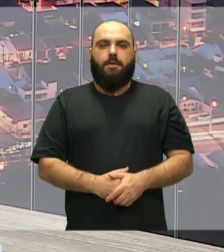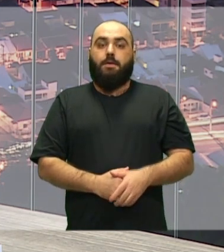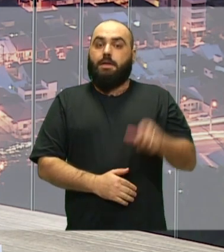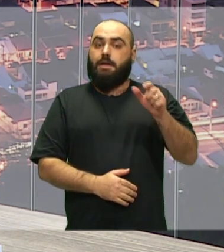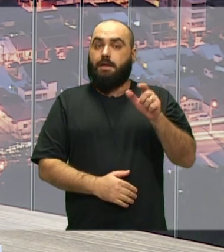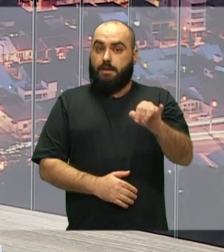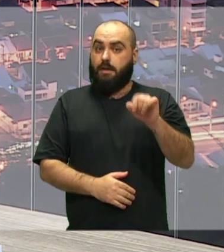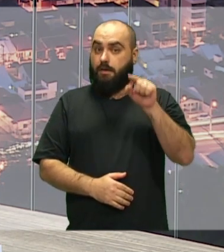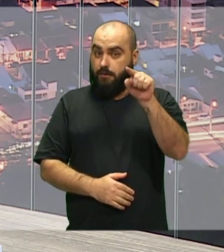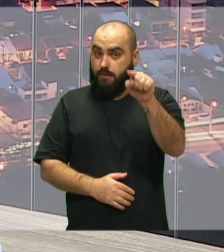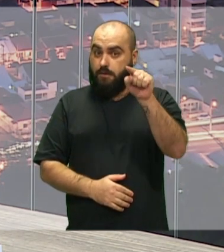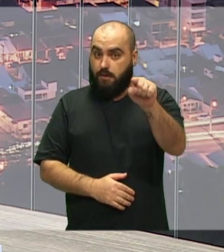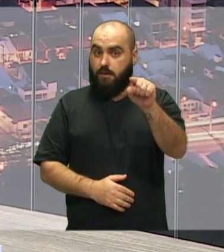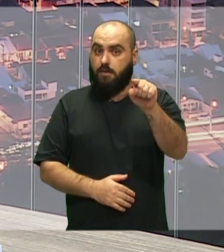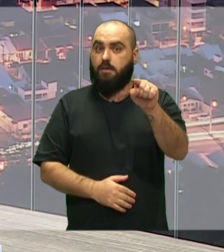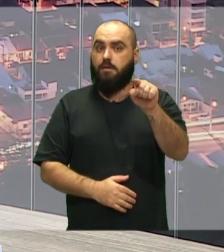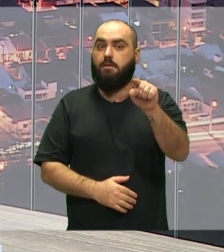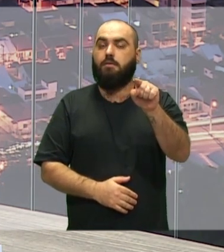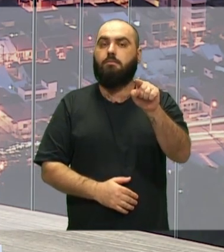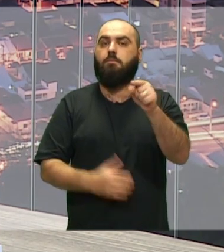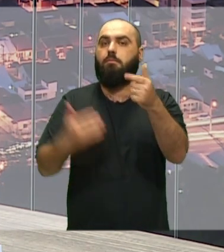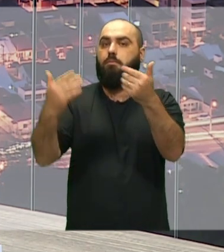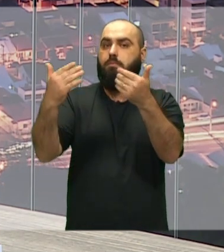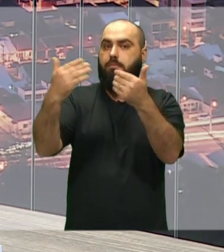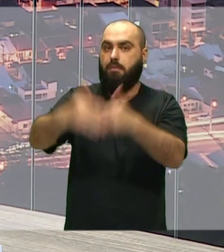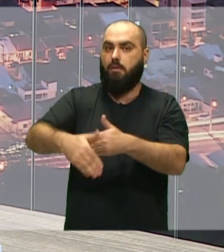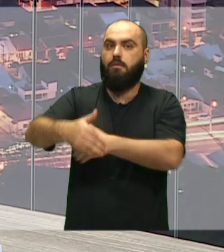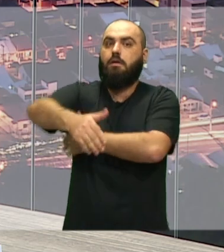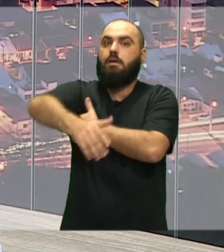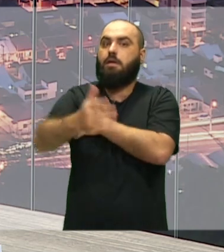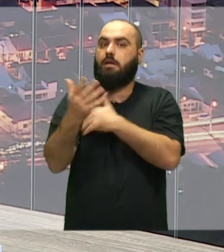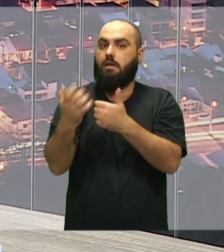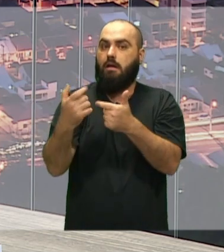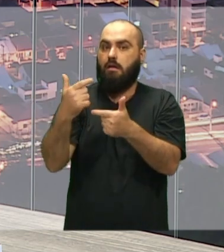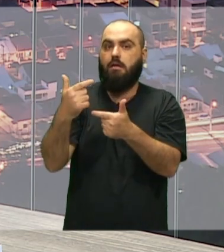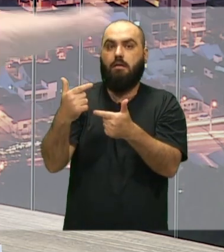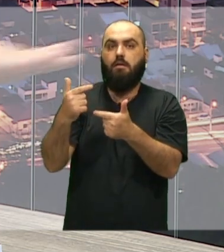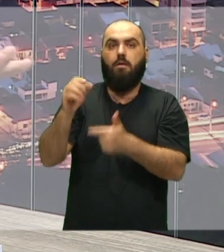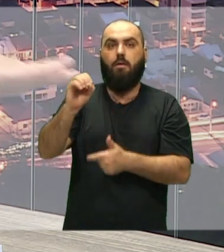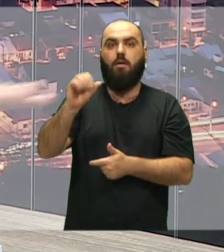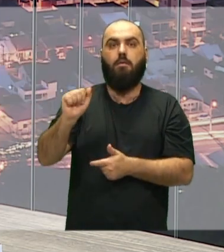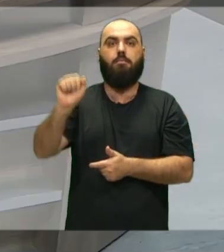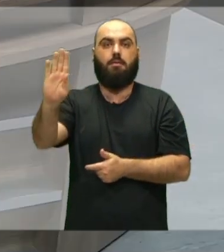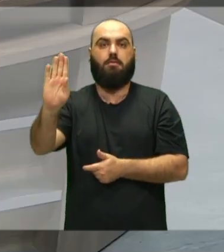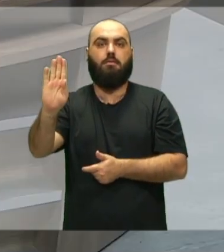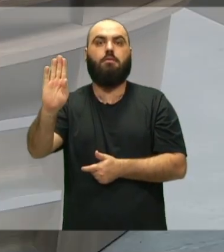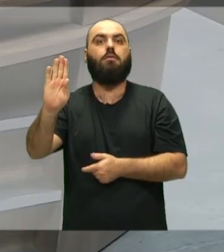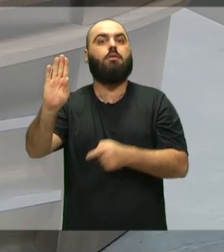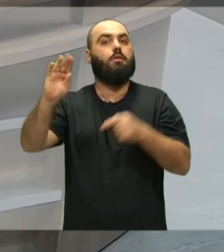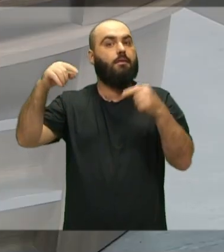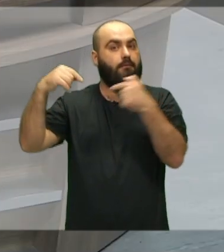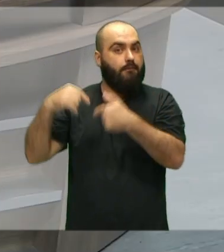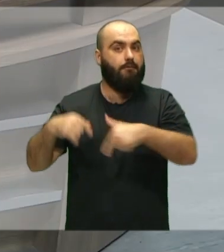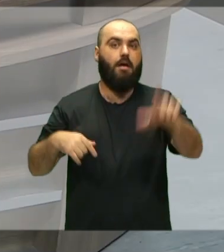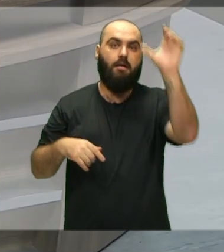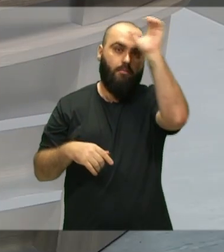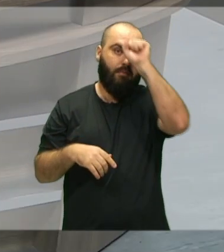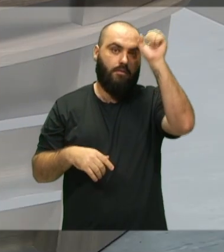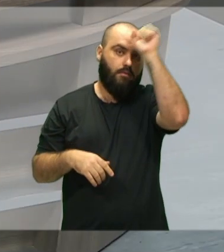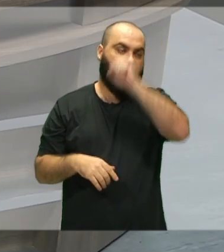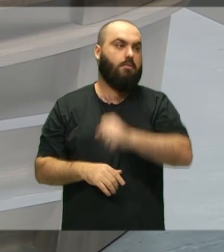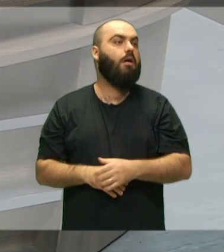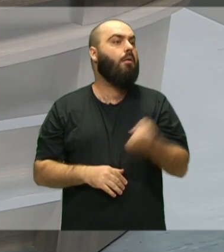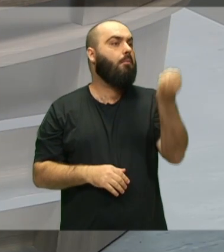você quer boas condições para passar na prova da OAB, não tem escapatória. Se quiser ser um bom cidadão lá fora